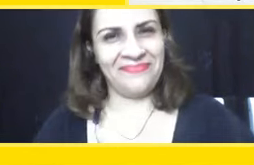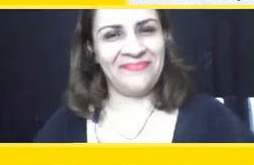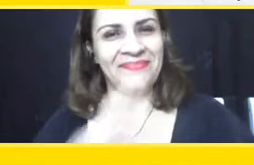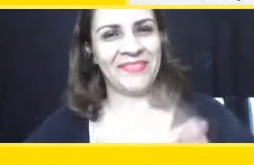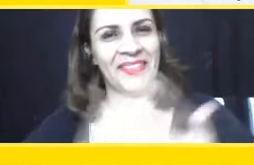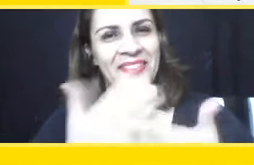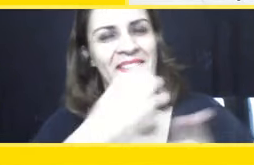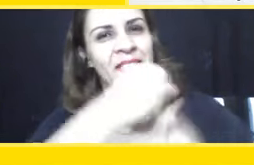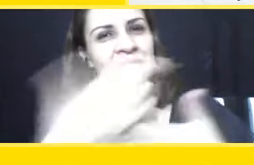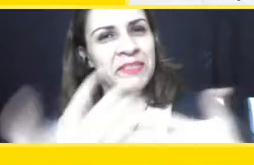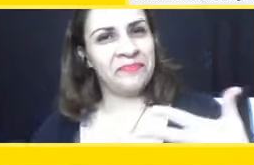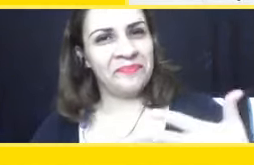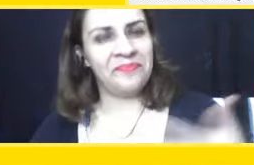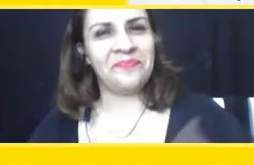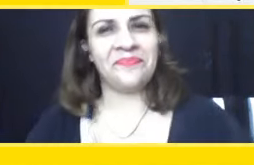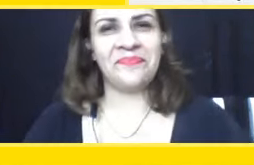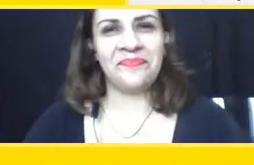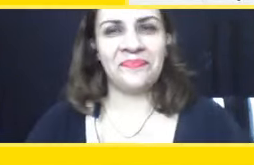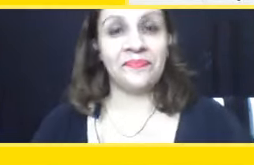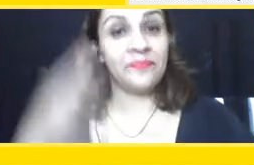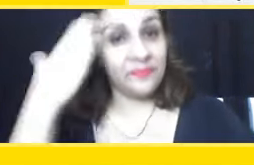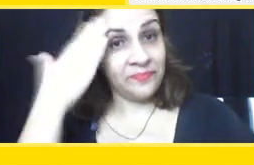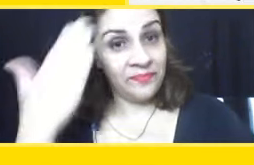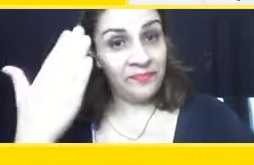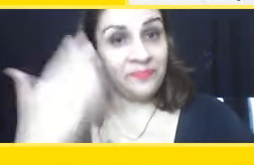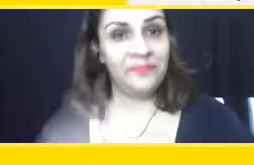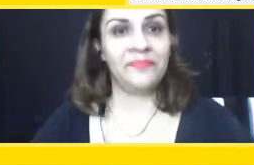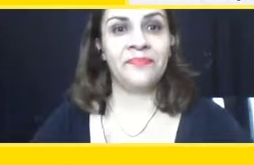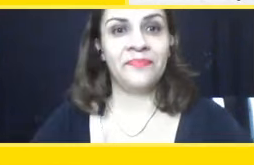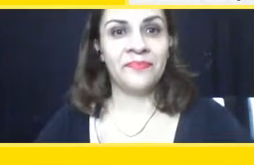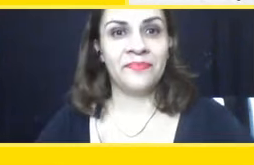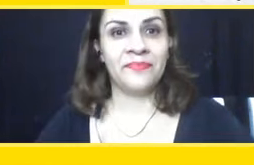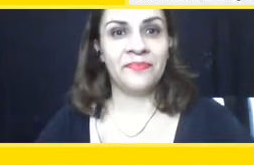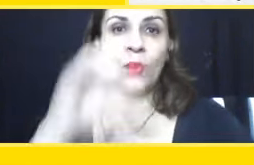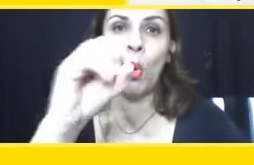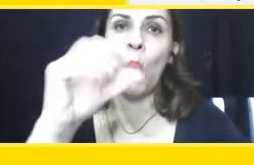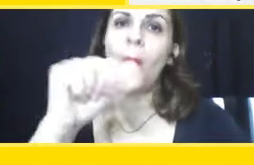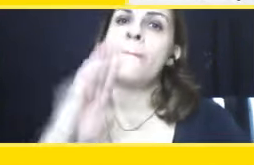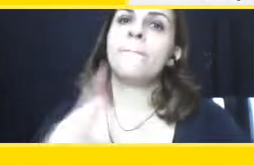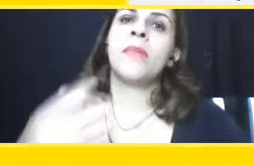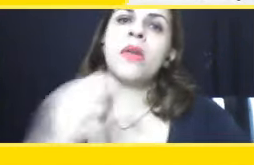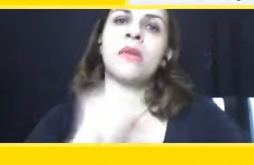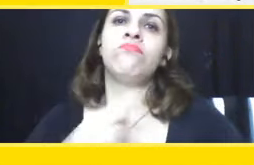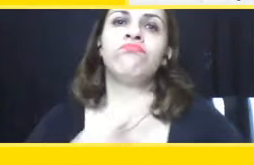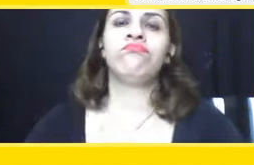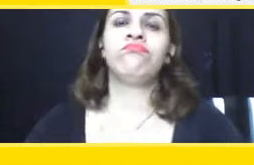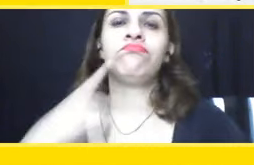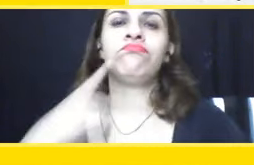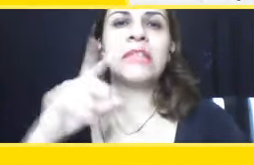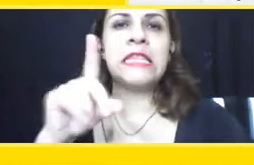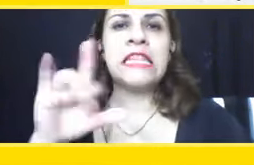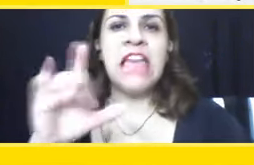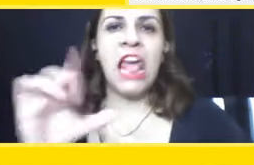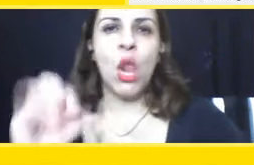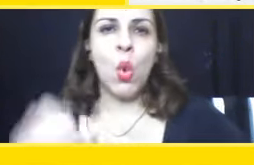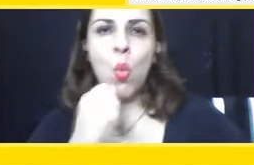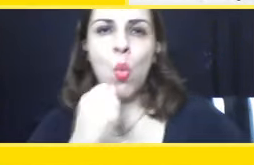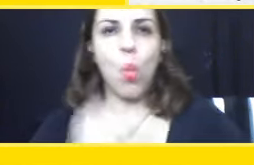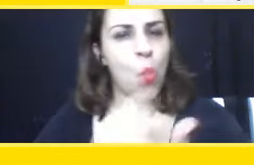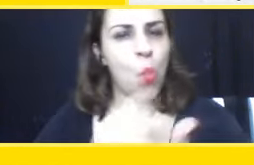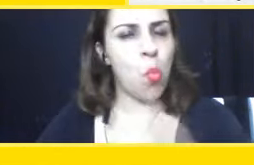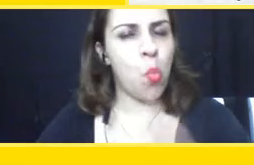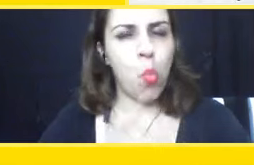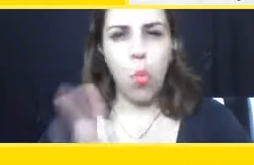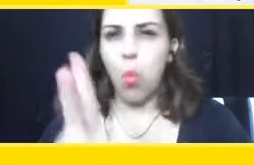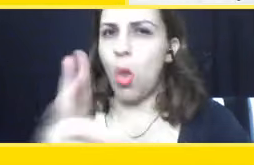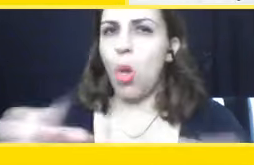de Libras. Gostaria de agradecer ao AB, o doutor Délio, que sempre está nos apoiando lá na